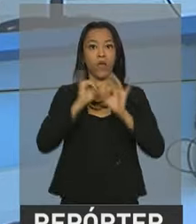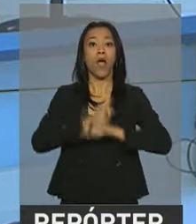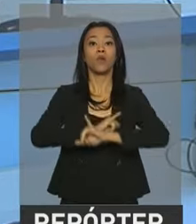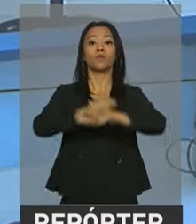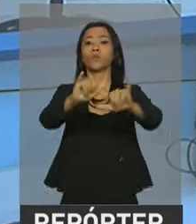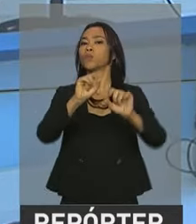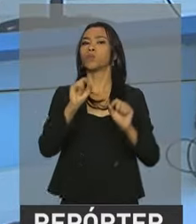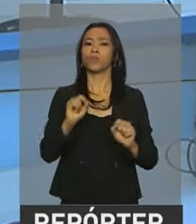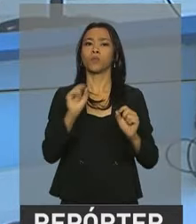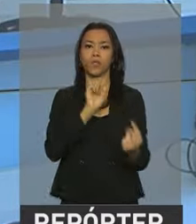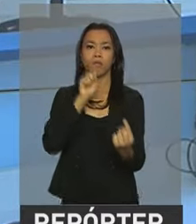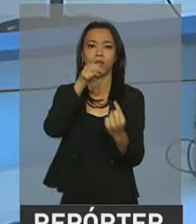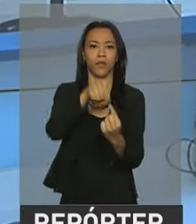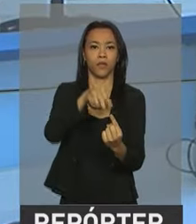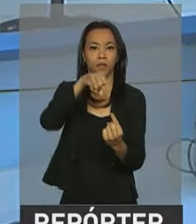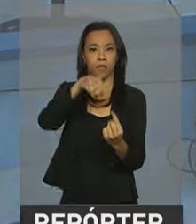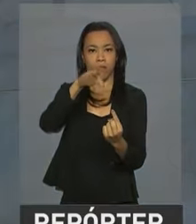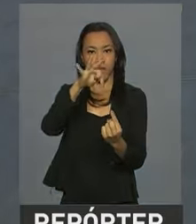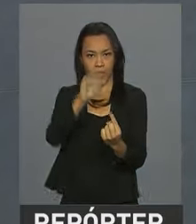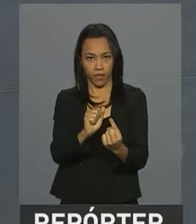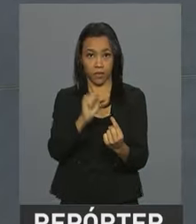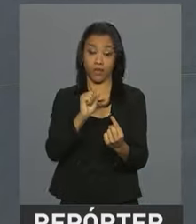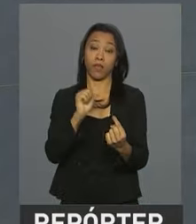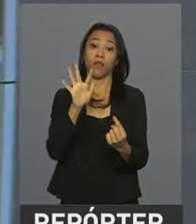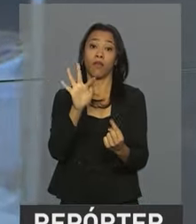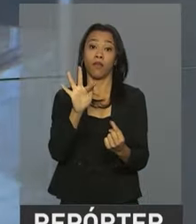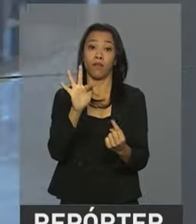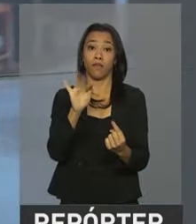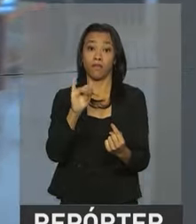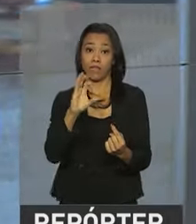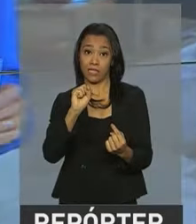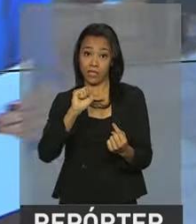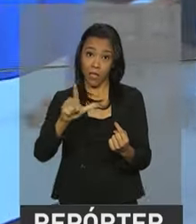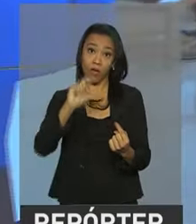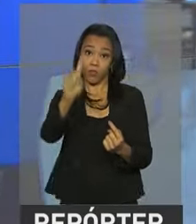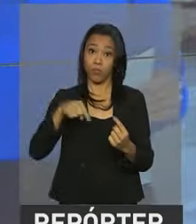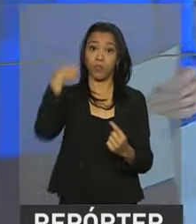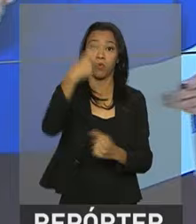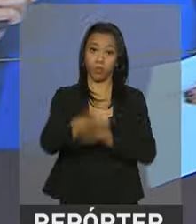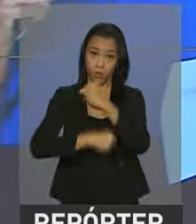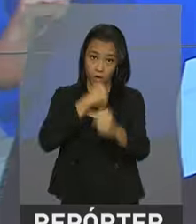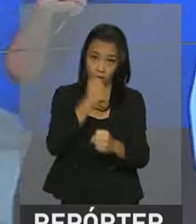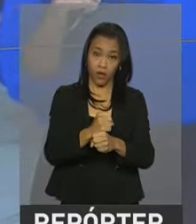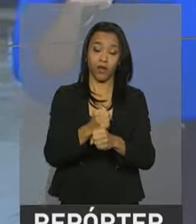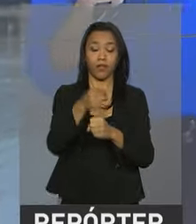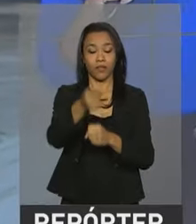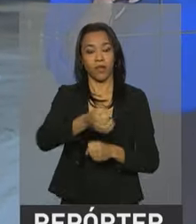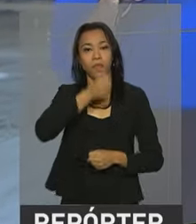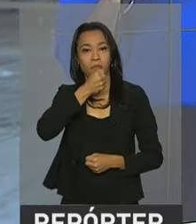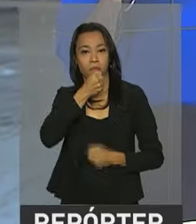fiscal para o ano que vem Paula de tem asações ao vivo do Palácio do